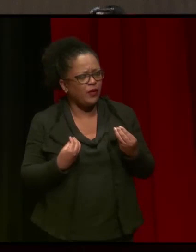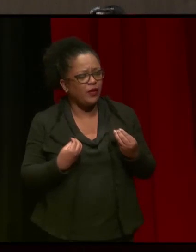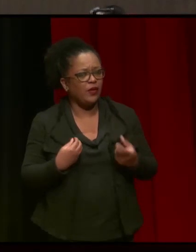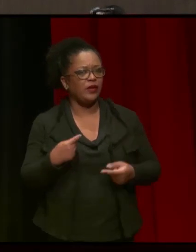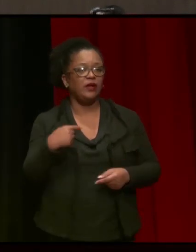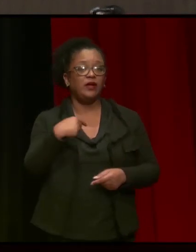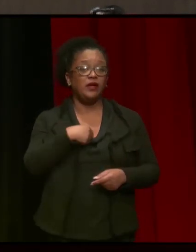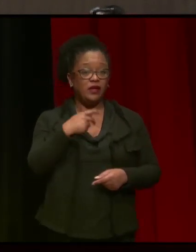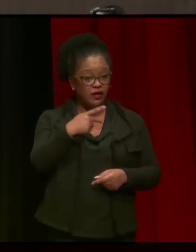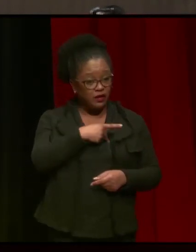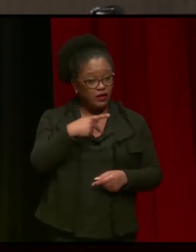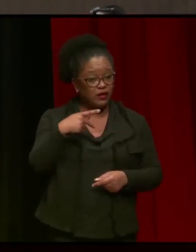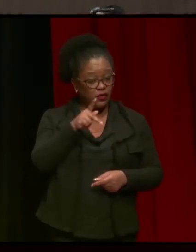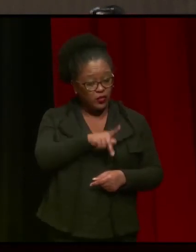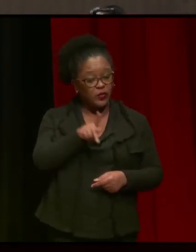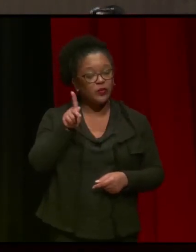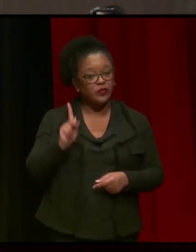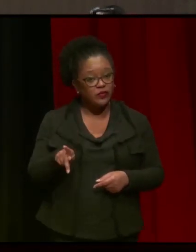Ah.